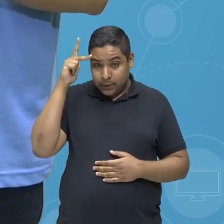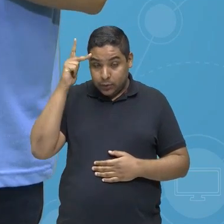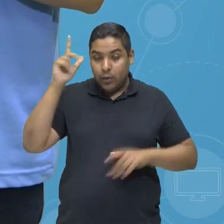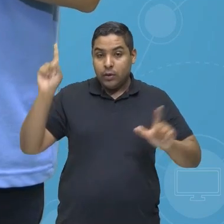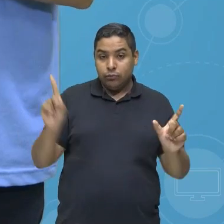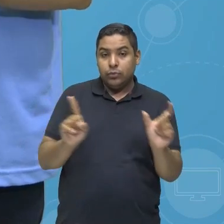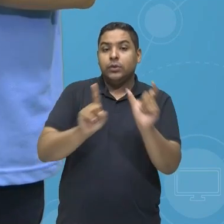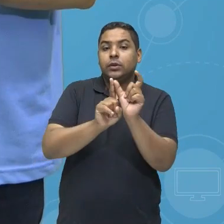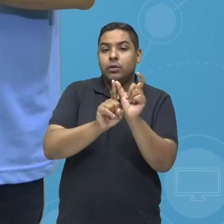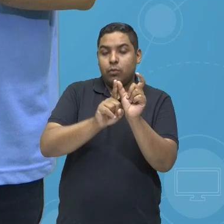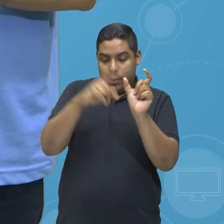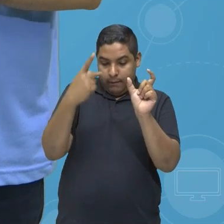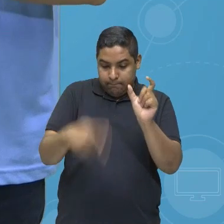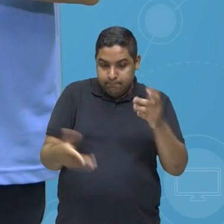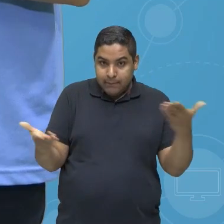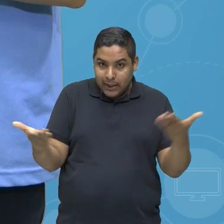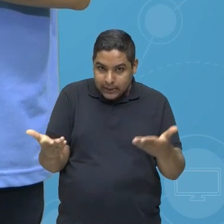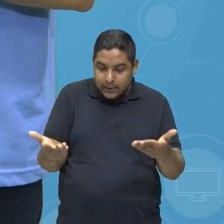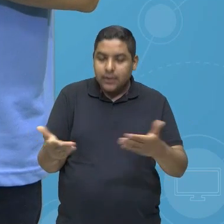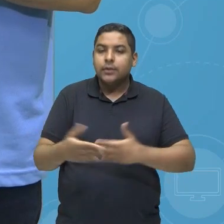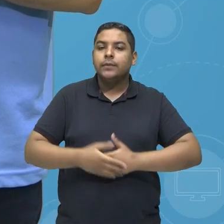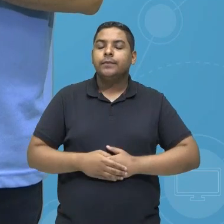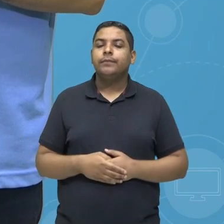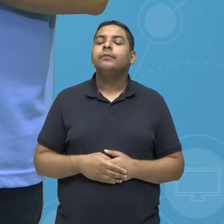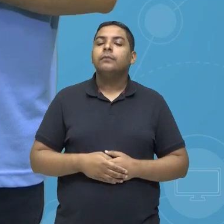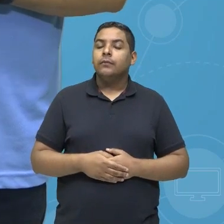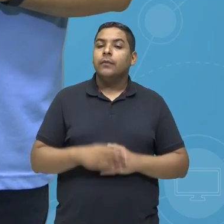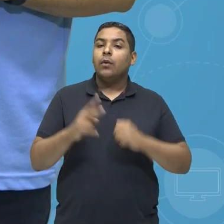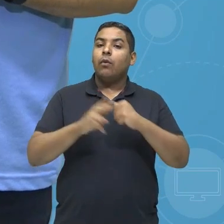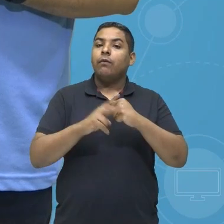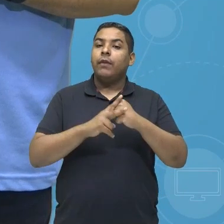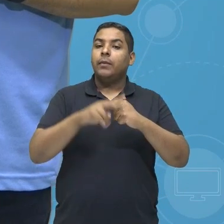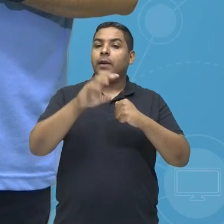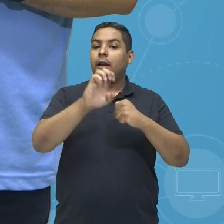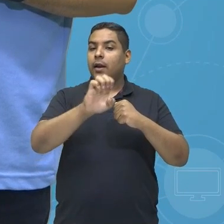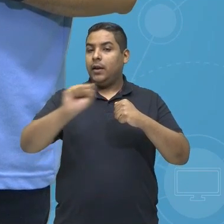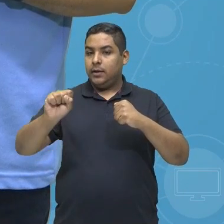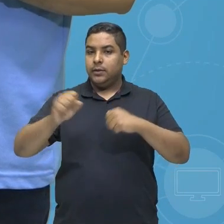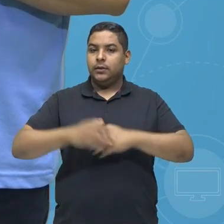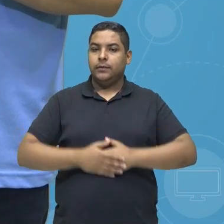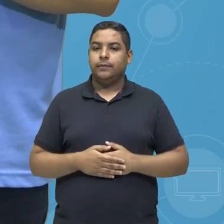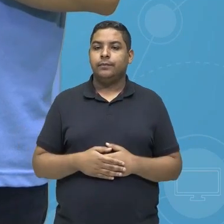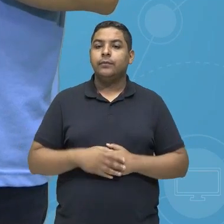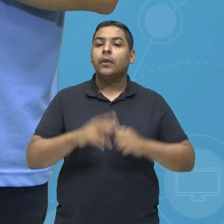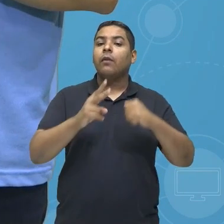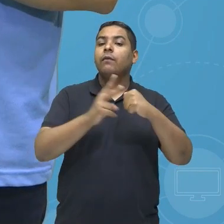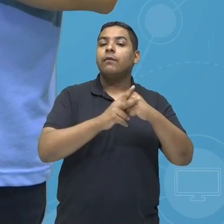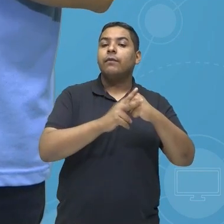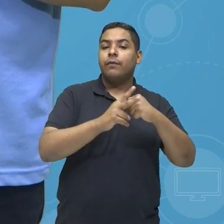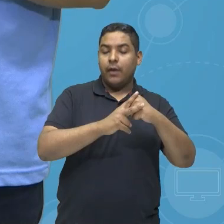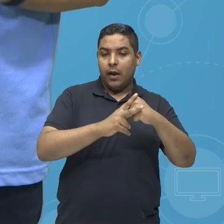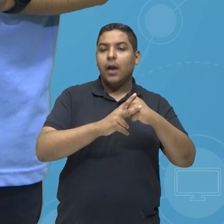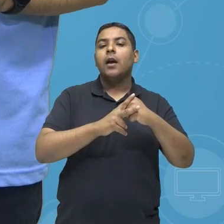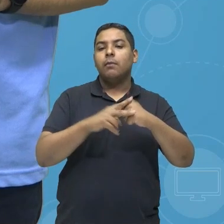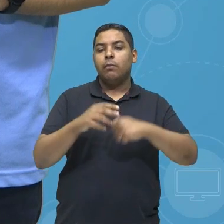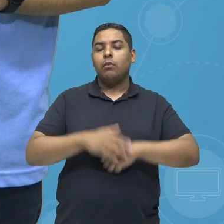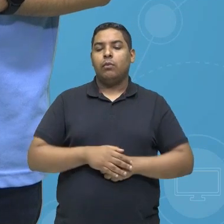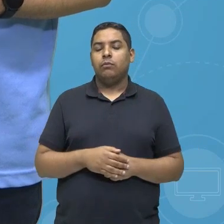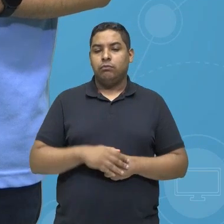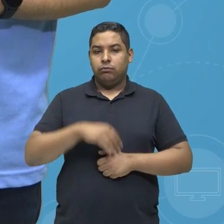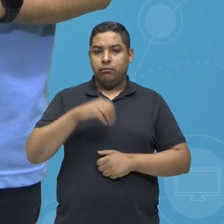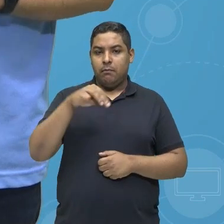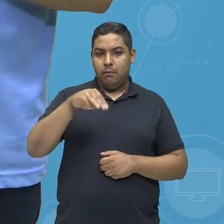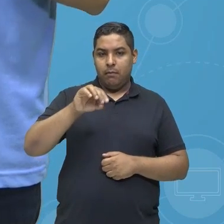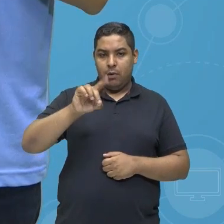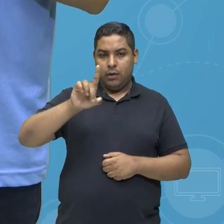presente, esse verbo, ele é acrescido de ES. Com os verbos modais, eles não sofrem alteração alguma,